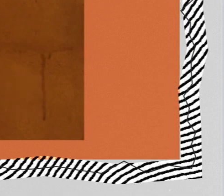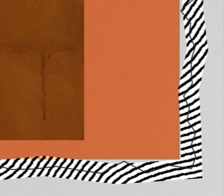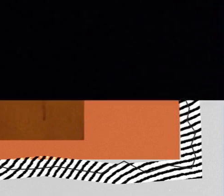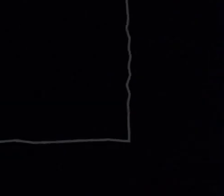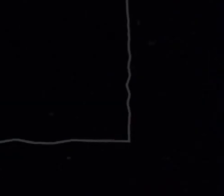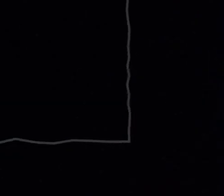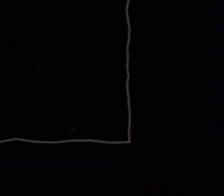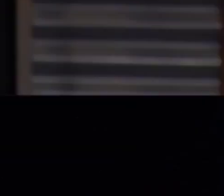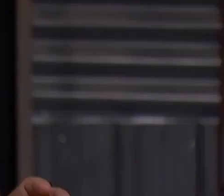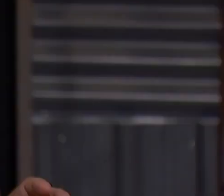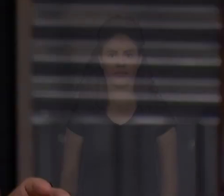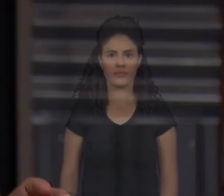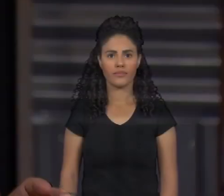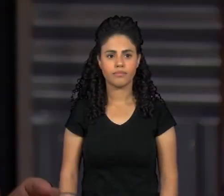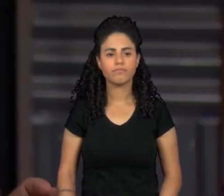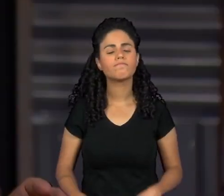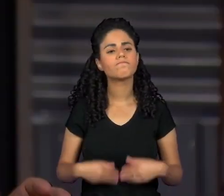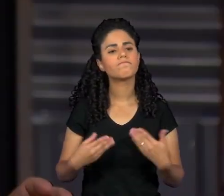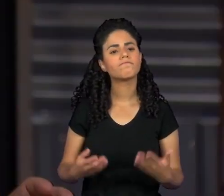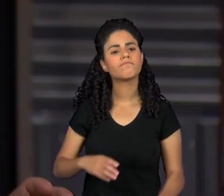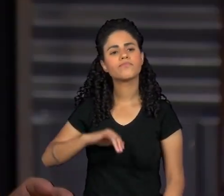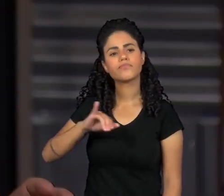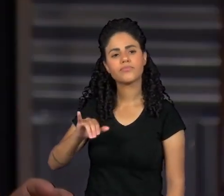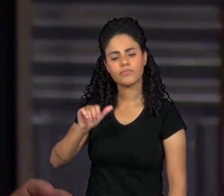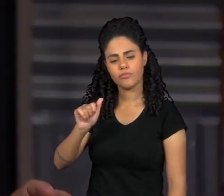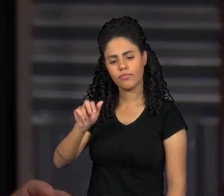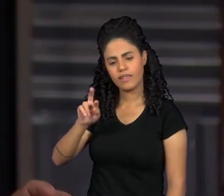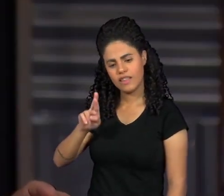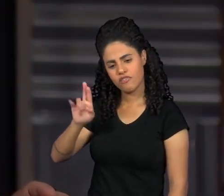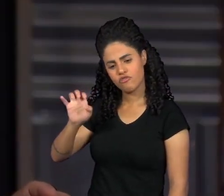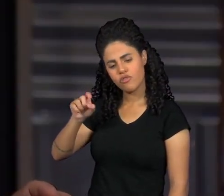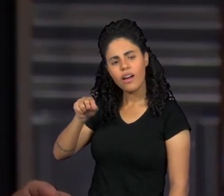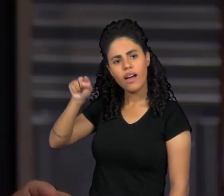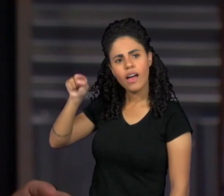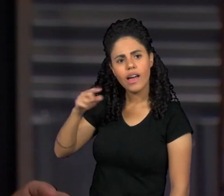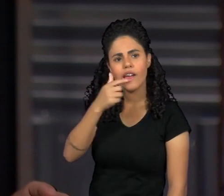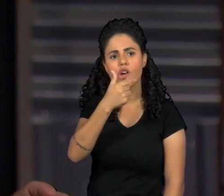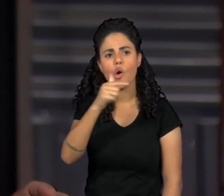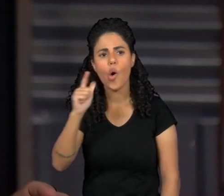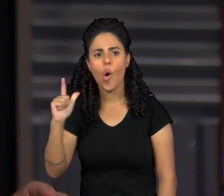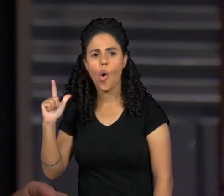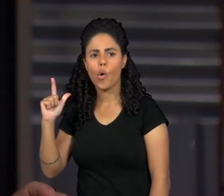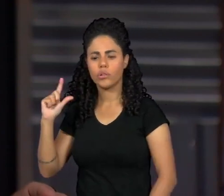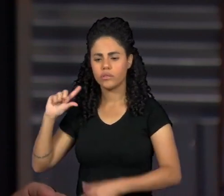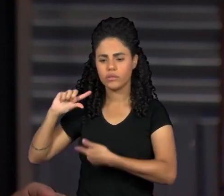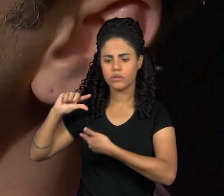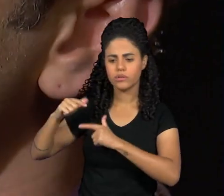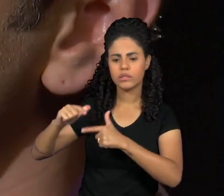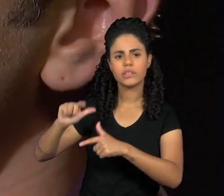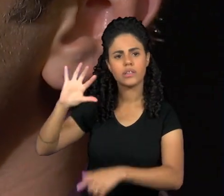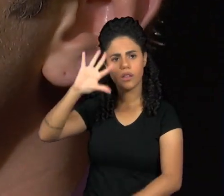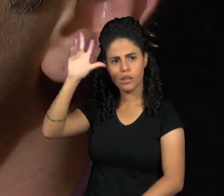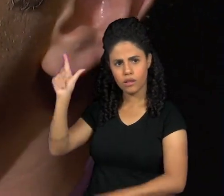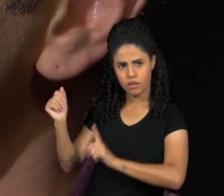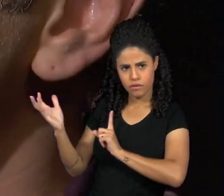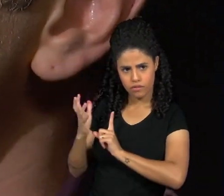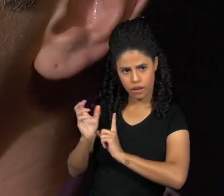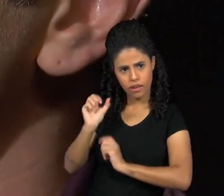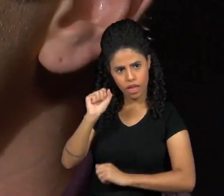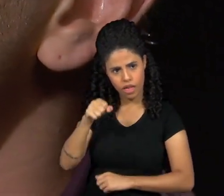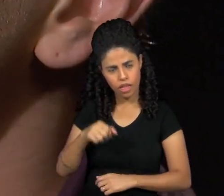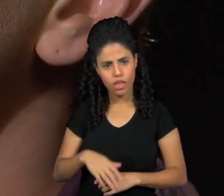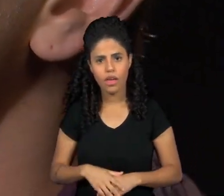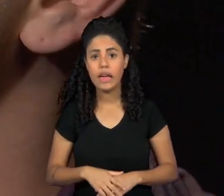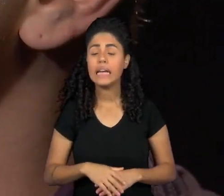Ogumegê. O Jaré é uma derivação de outras tradições africanas? Também, mas não